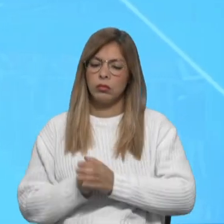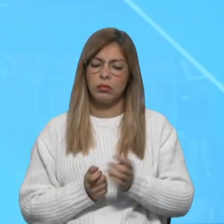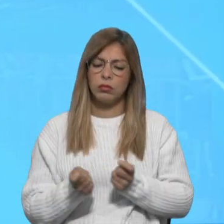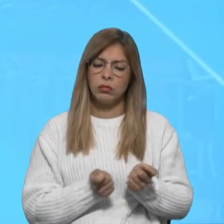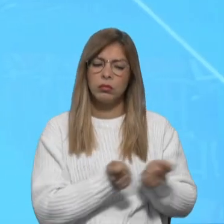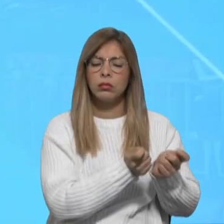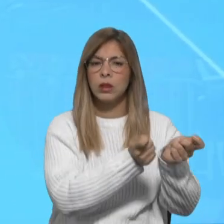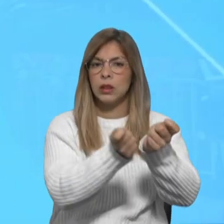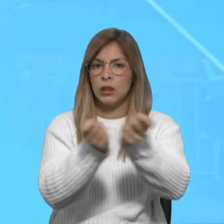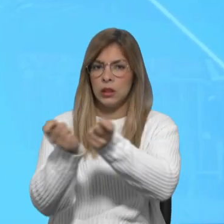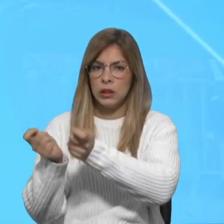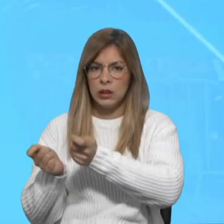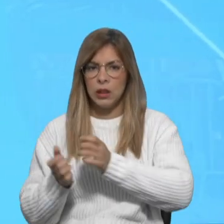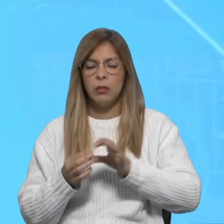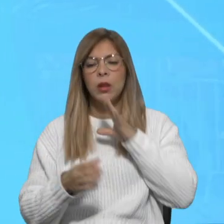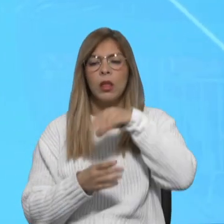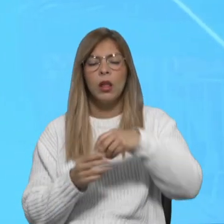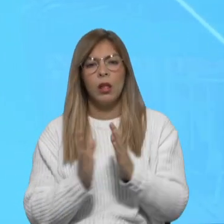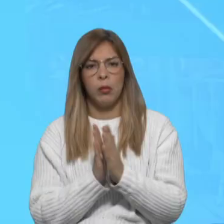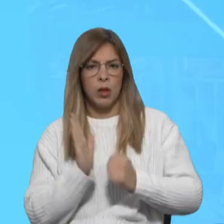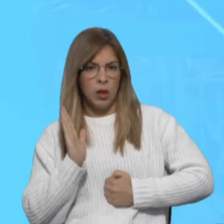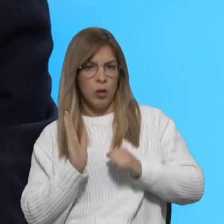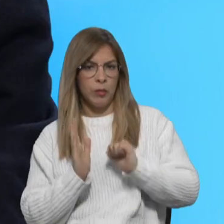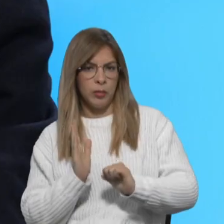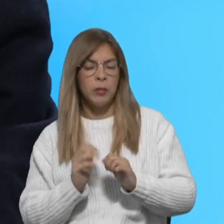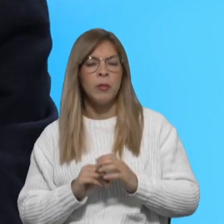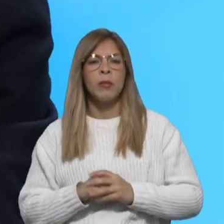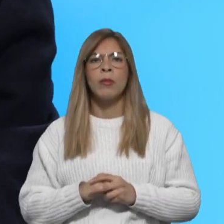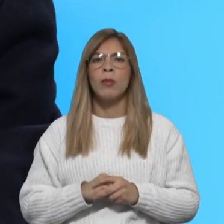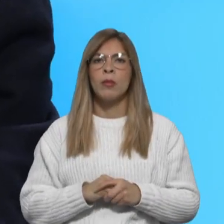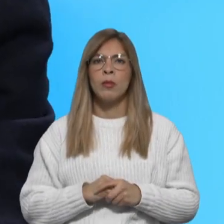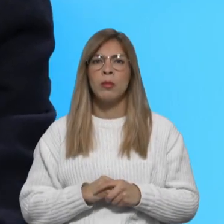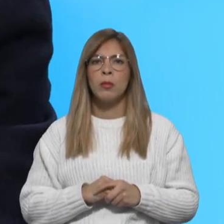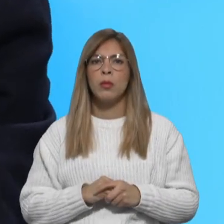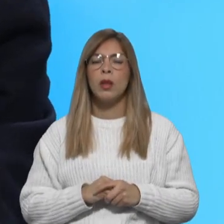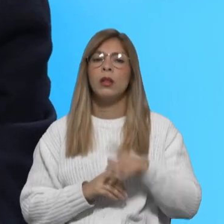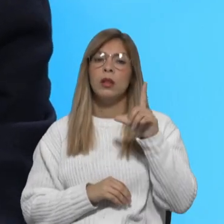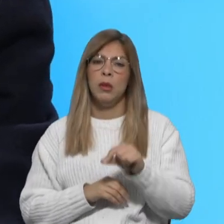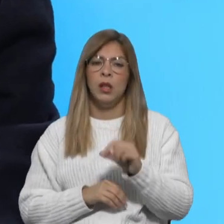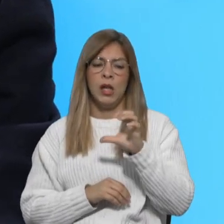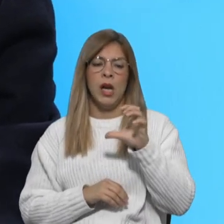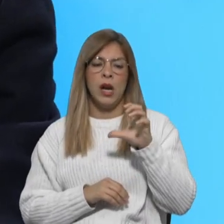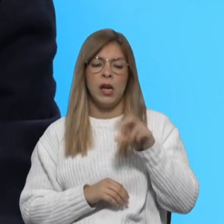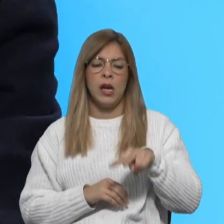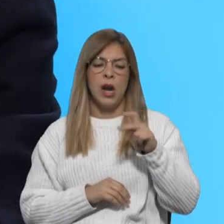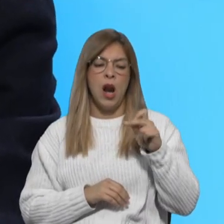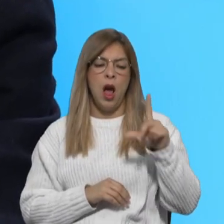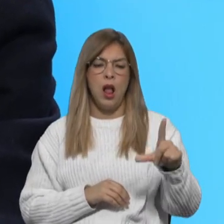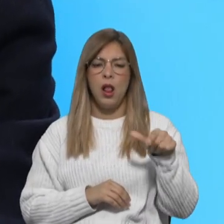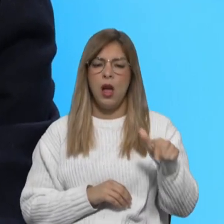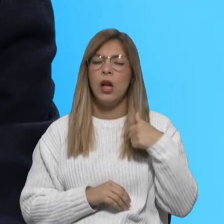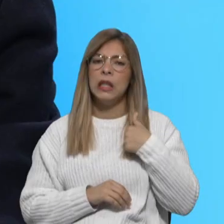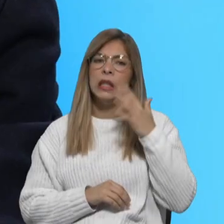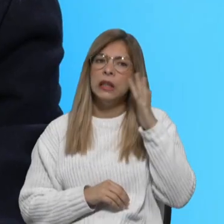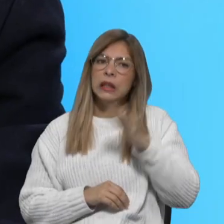que se mobilizam na Igreja Católica para diferentes fins. Sim, e a CNAL procura ajudar, no fundo,